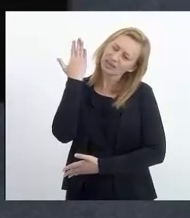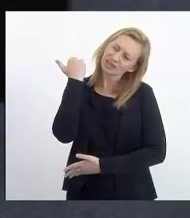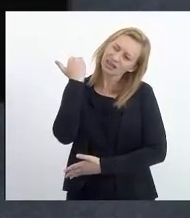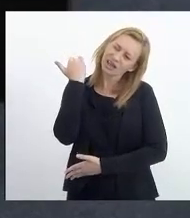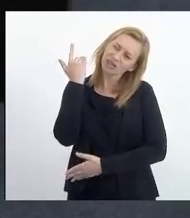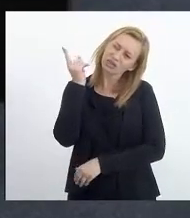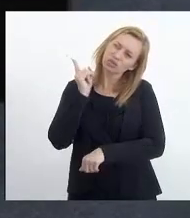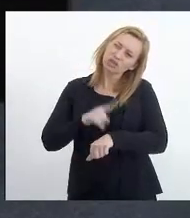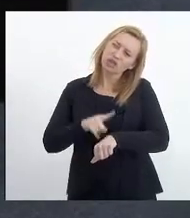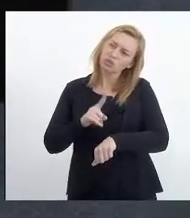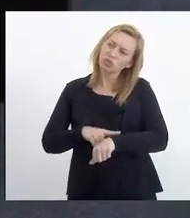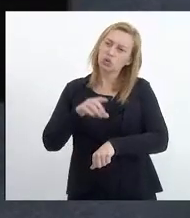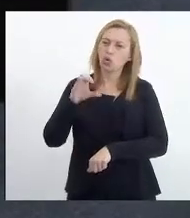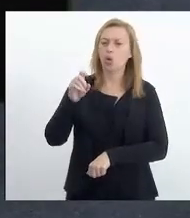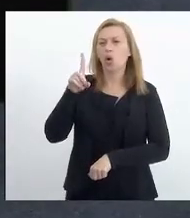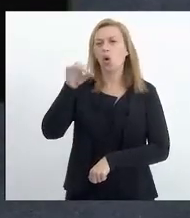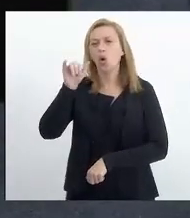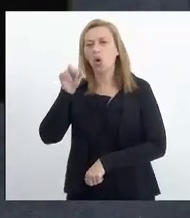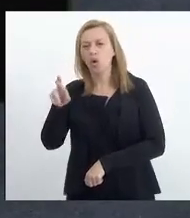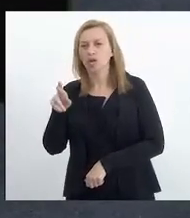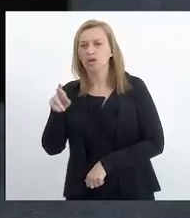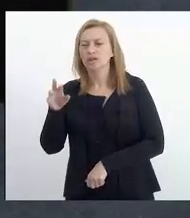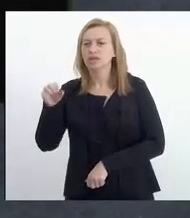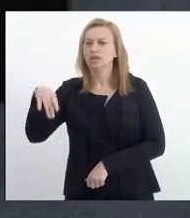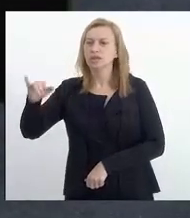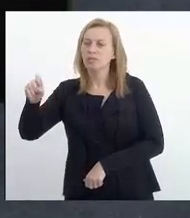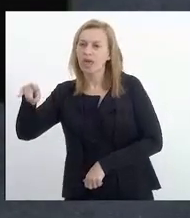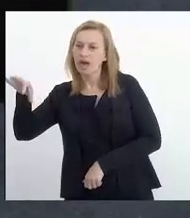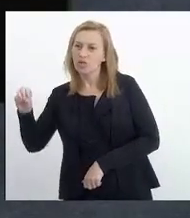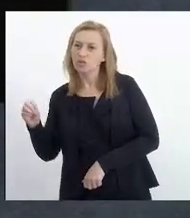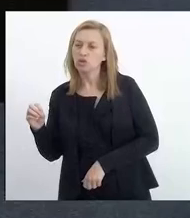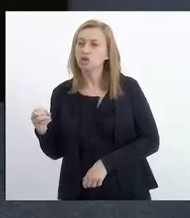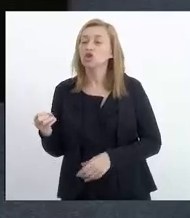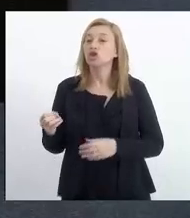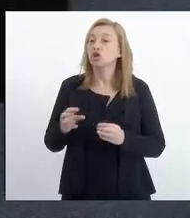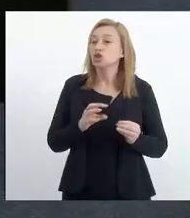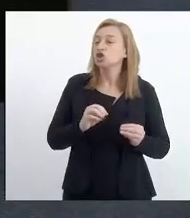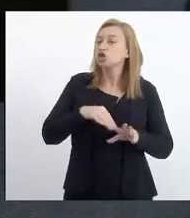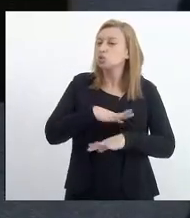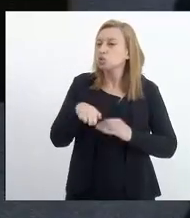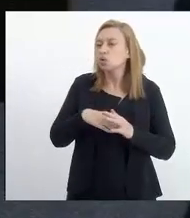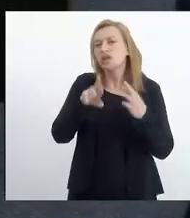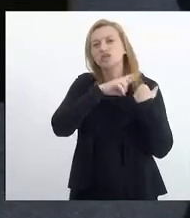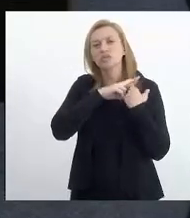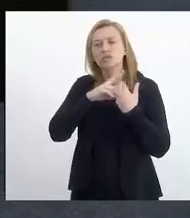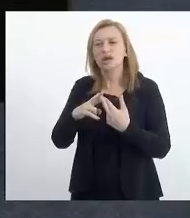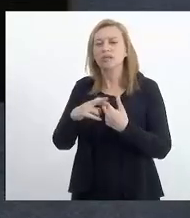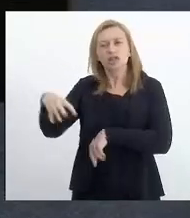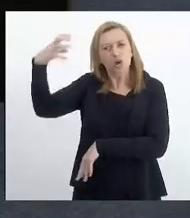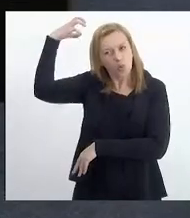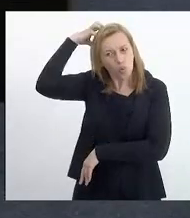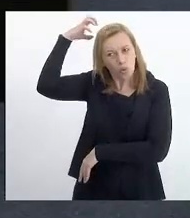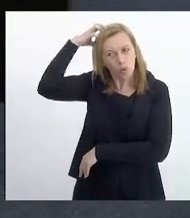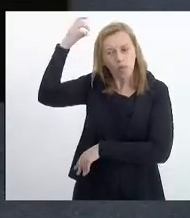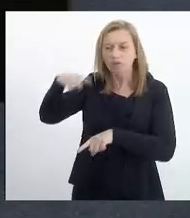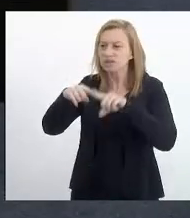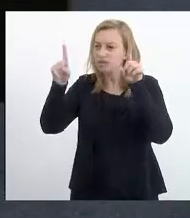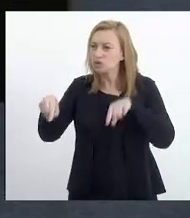Mello, que joga no colo do servidor público toda a responsabilidade e as mazelas